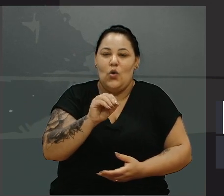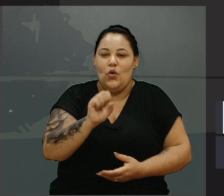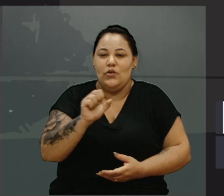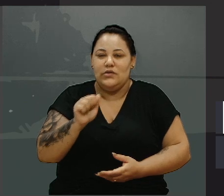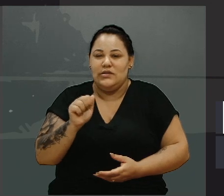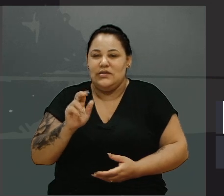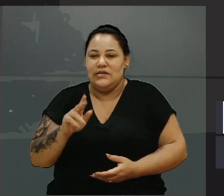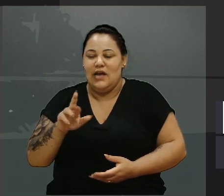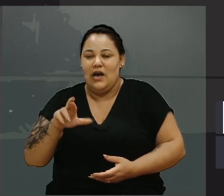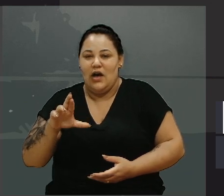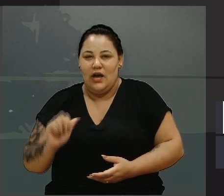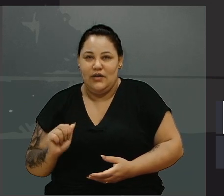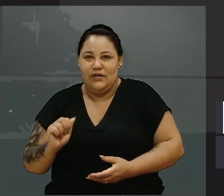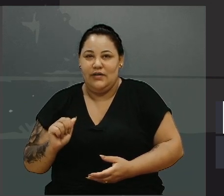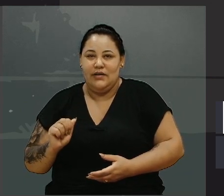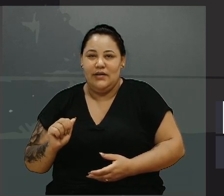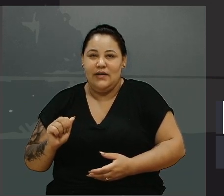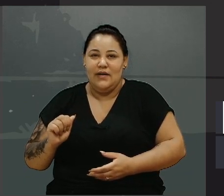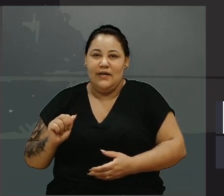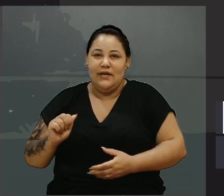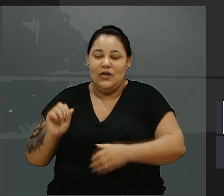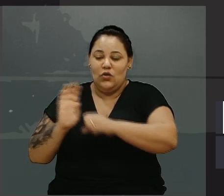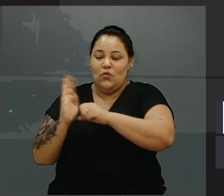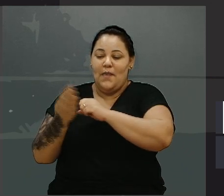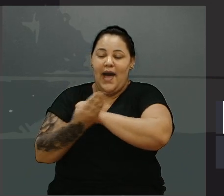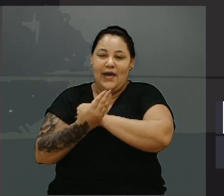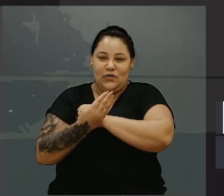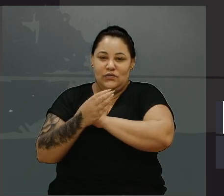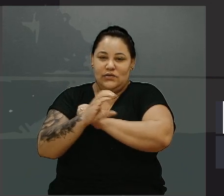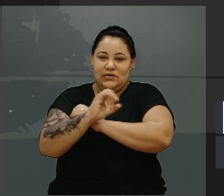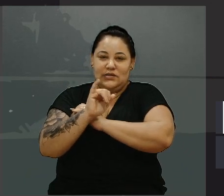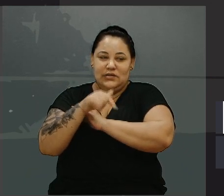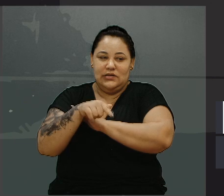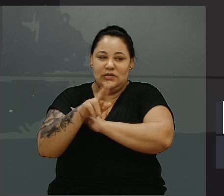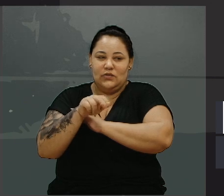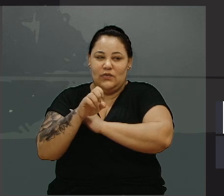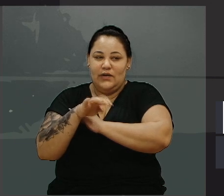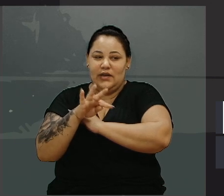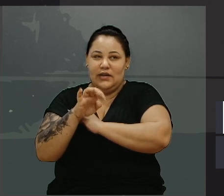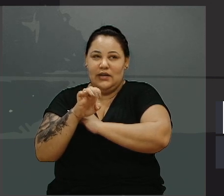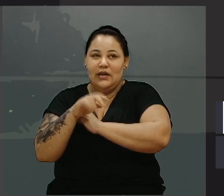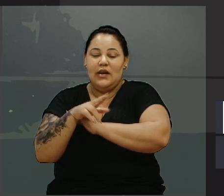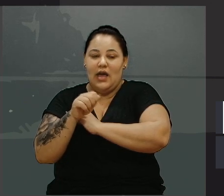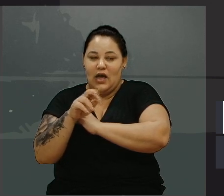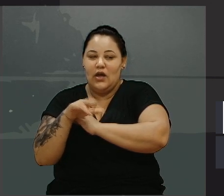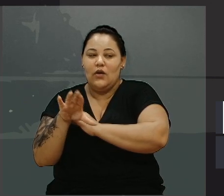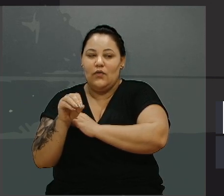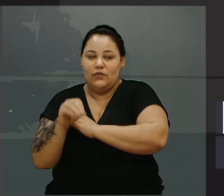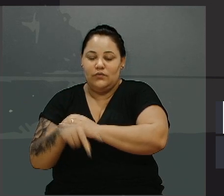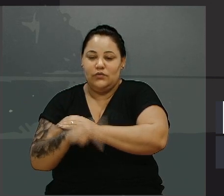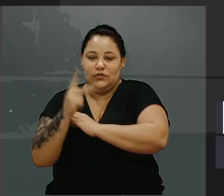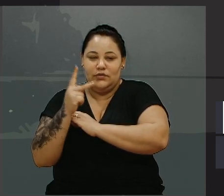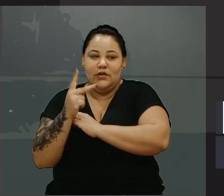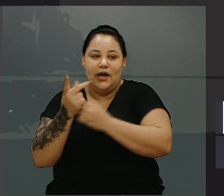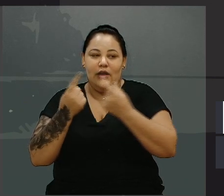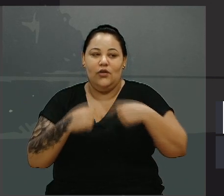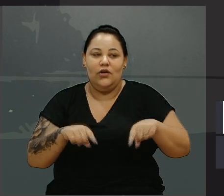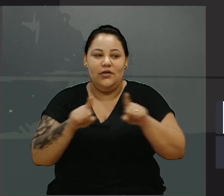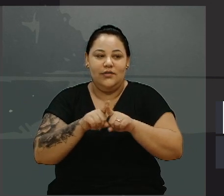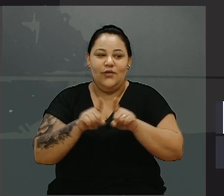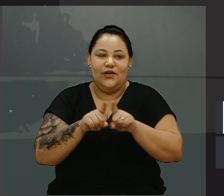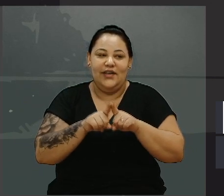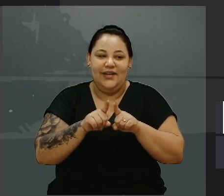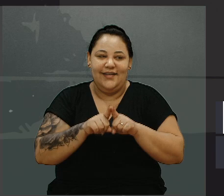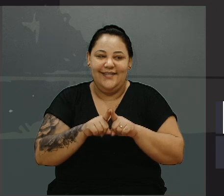fica lá no final do Cinquentenário 2, quando encontra com a Perimetral, lá fica o barracão da escola. E o